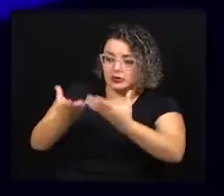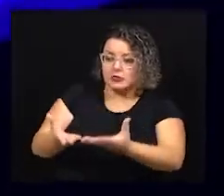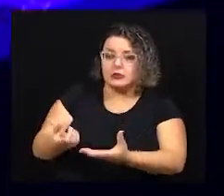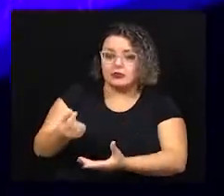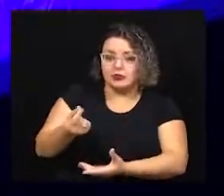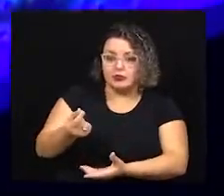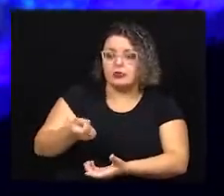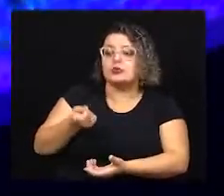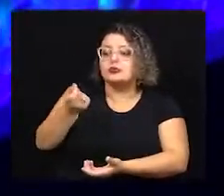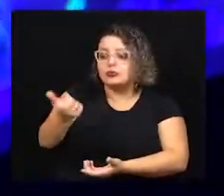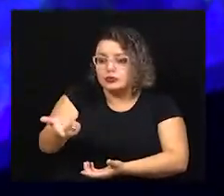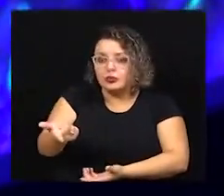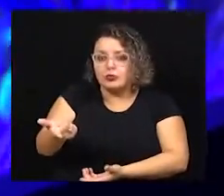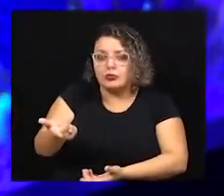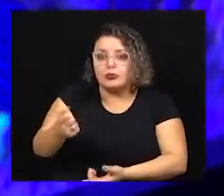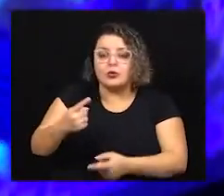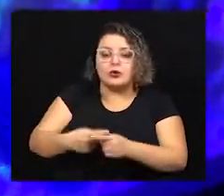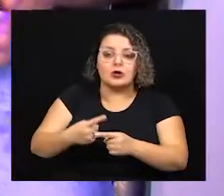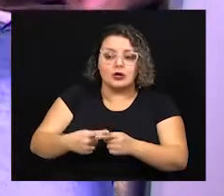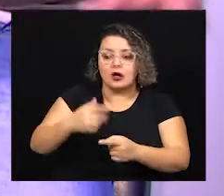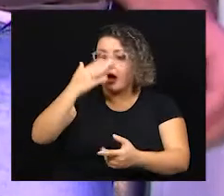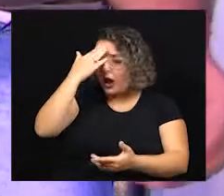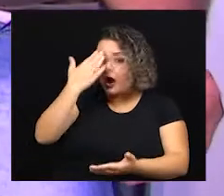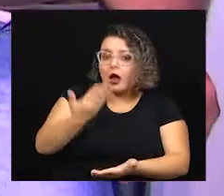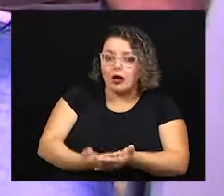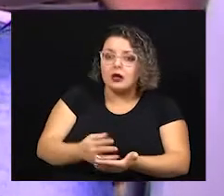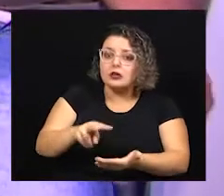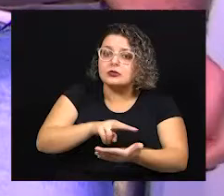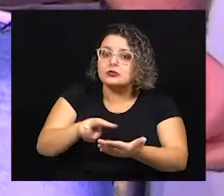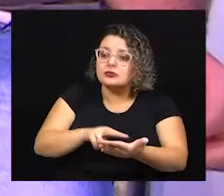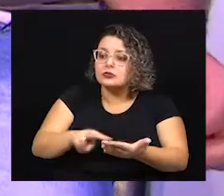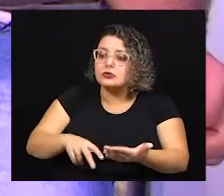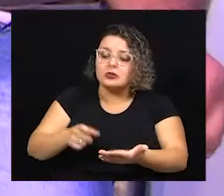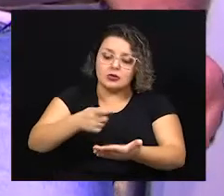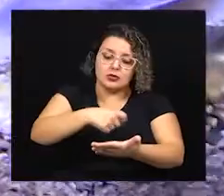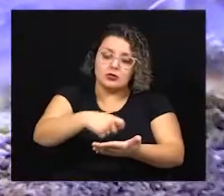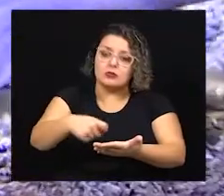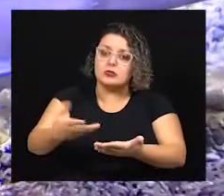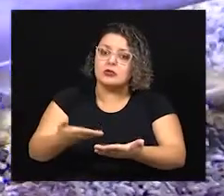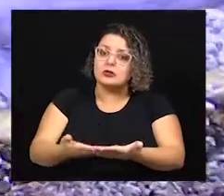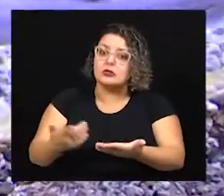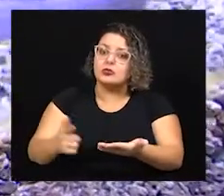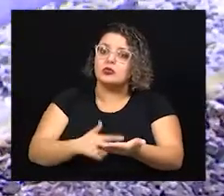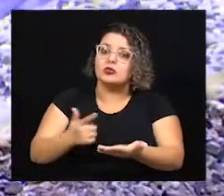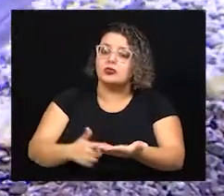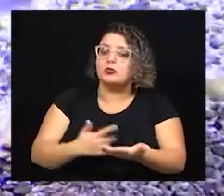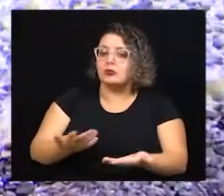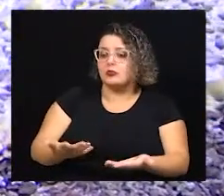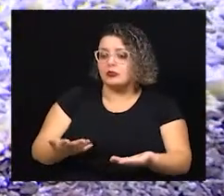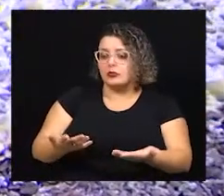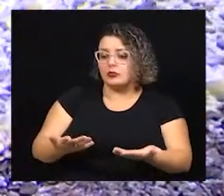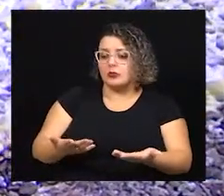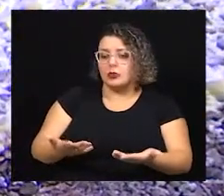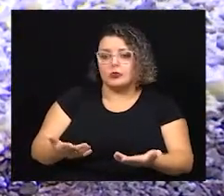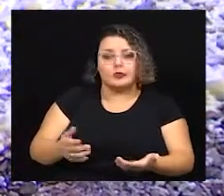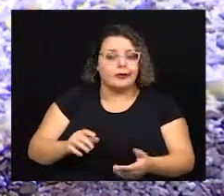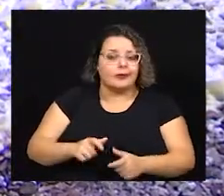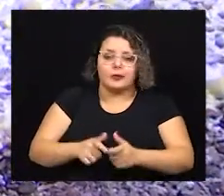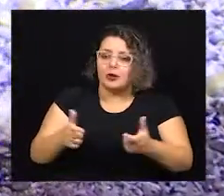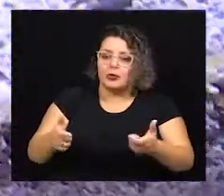cliente por acreditar em o que estava escrito numa instrução de um equipamento. Tá? Porque nem tudo que está